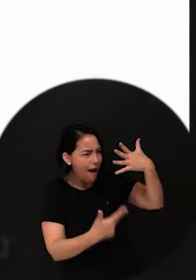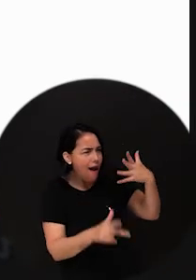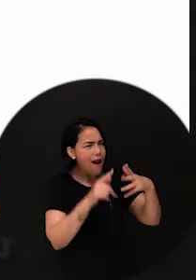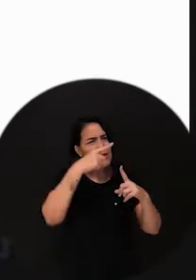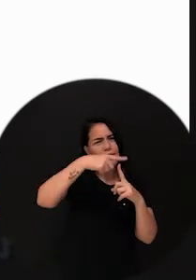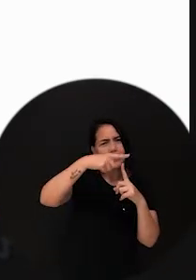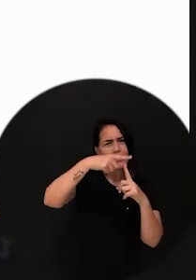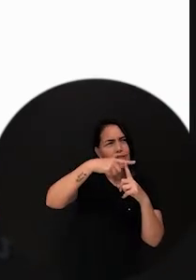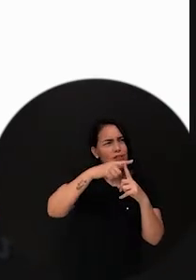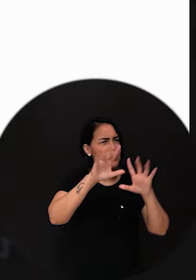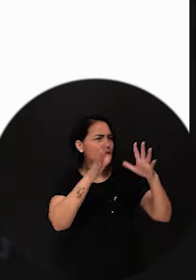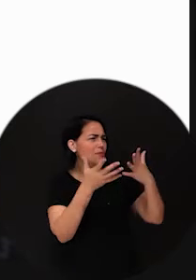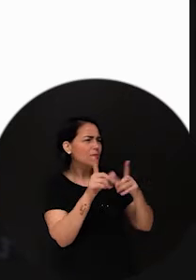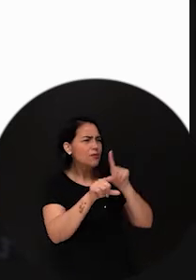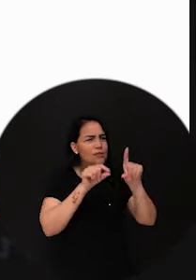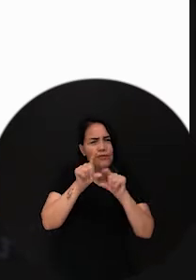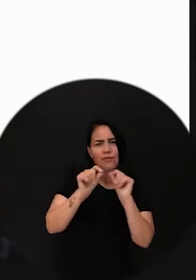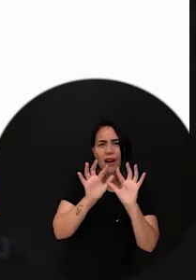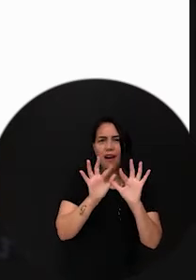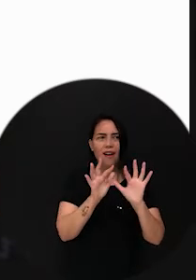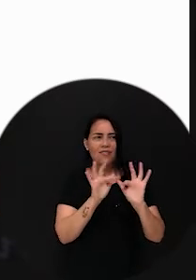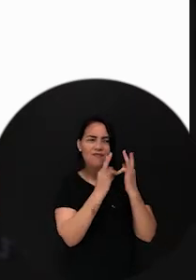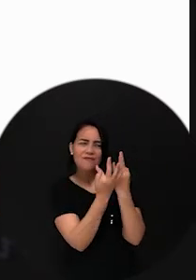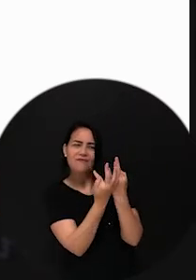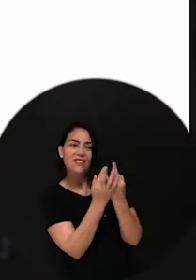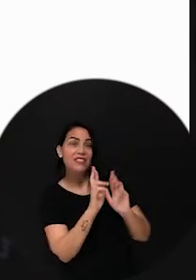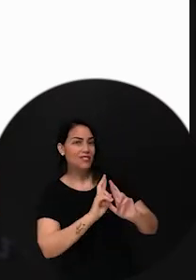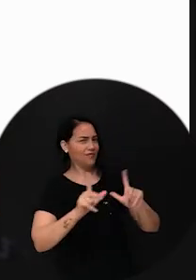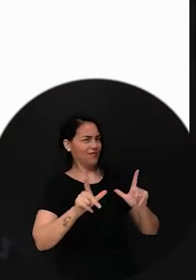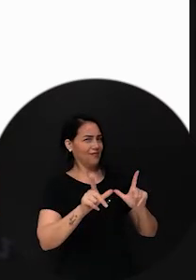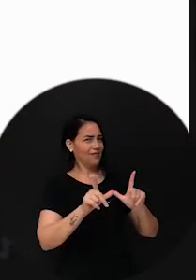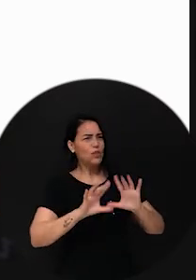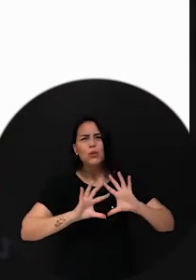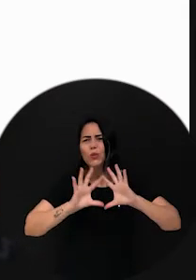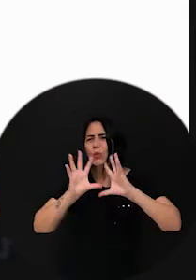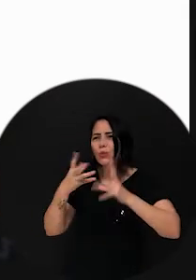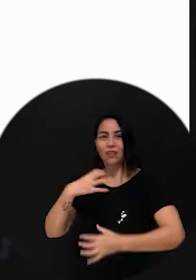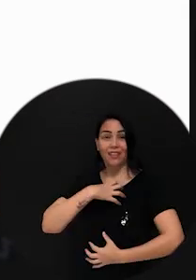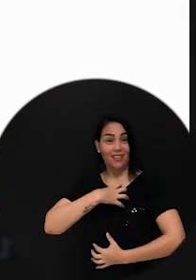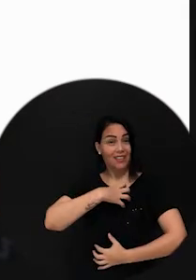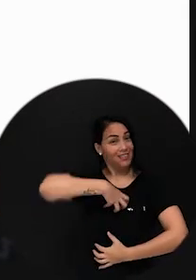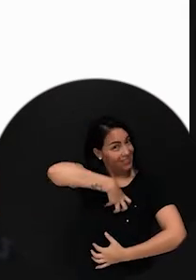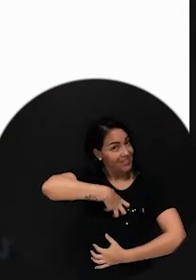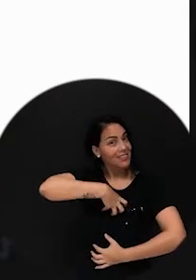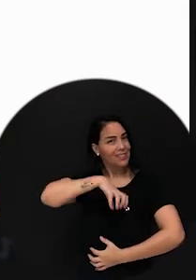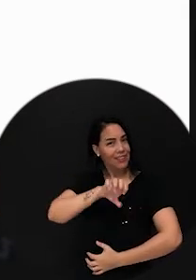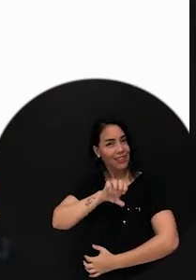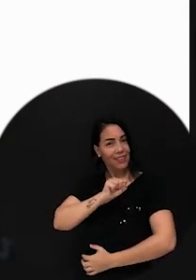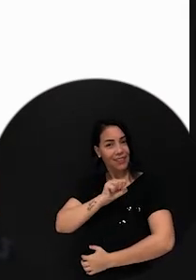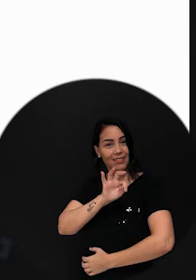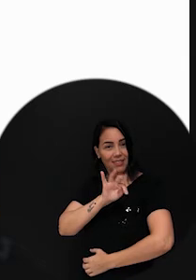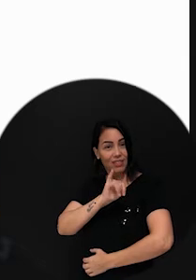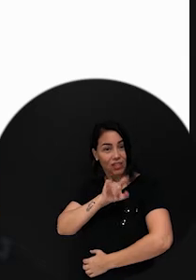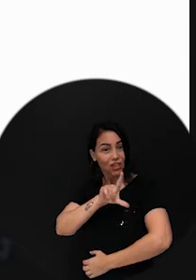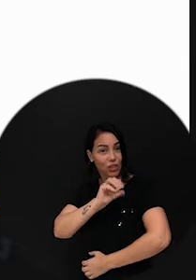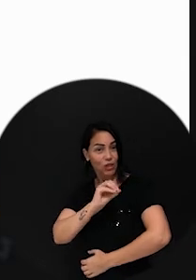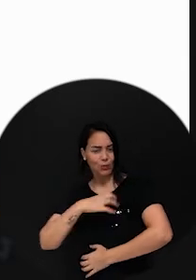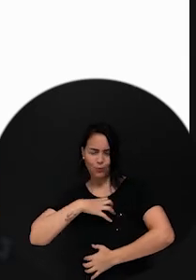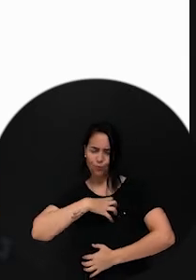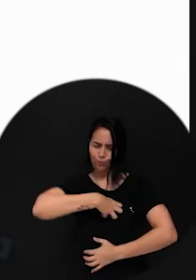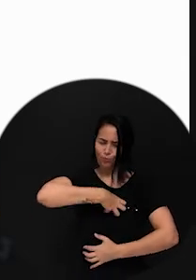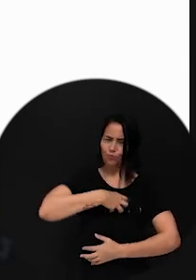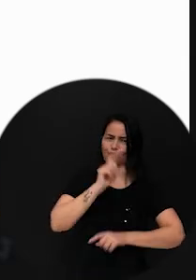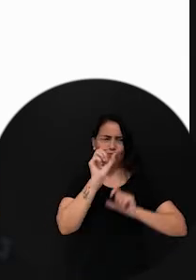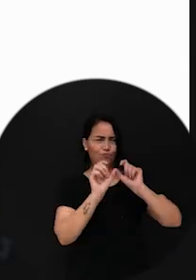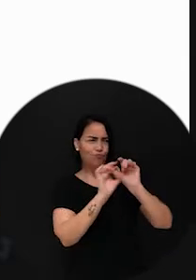os naipes, né, para todos os estilos. Então, a gente tem aqui, a partir dos 10 anos de idade, né, salvo a